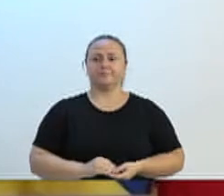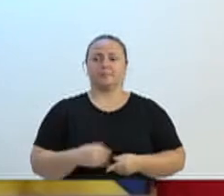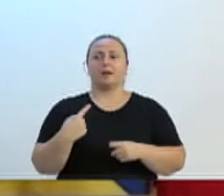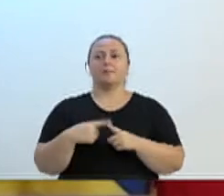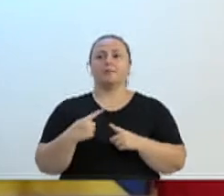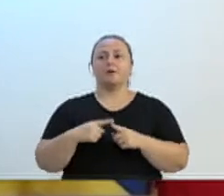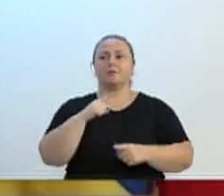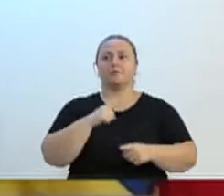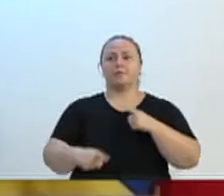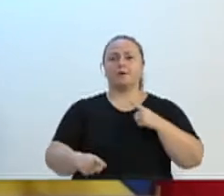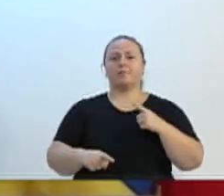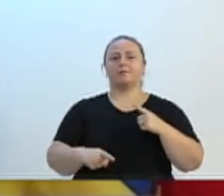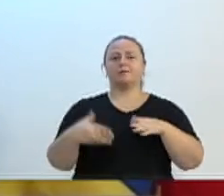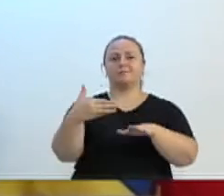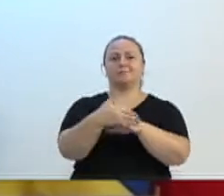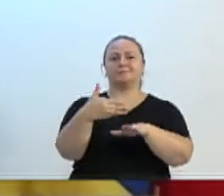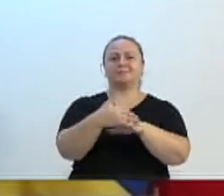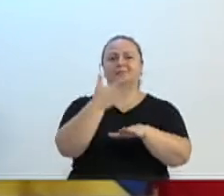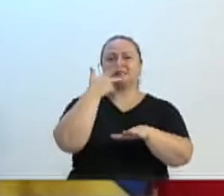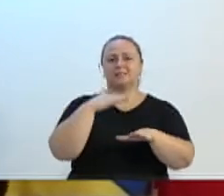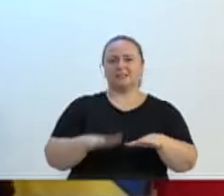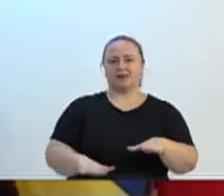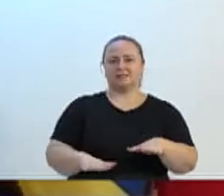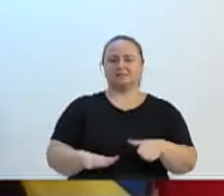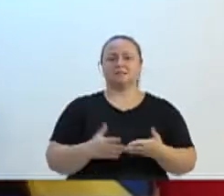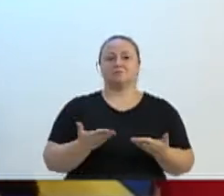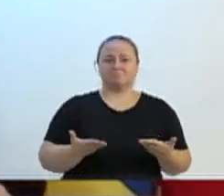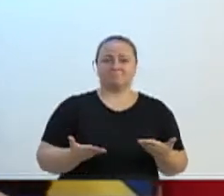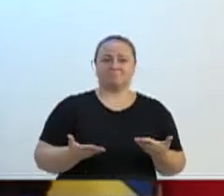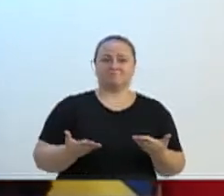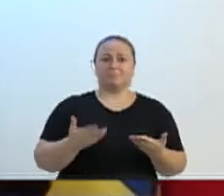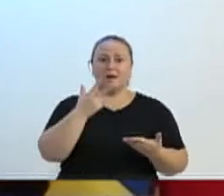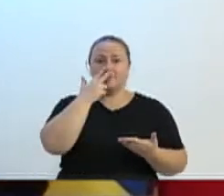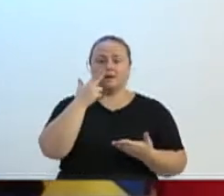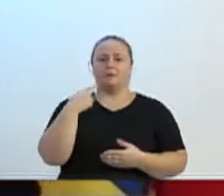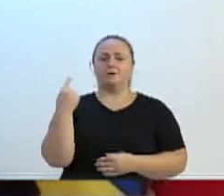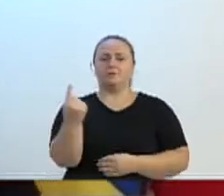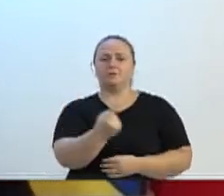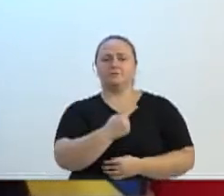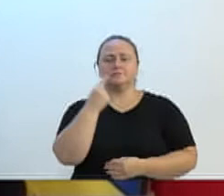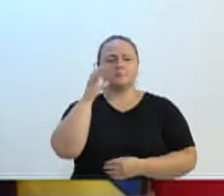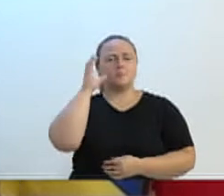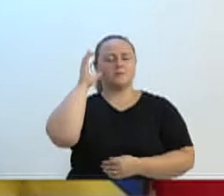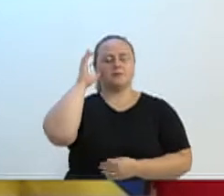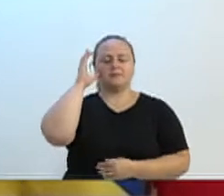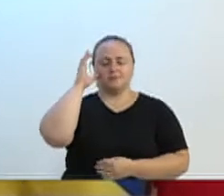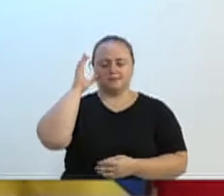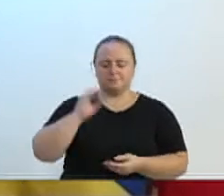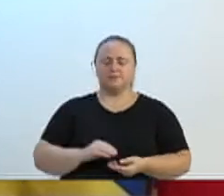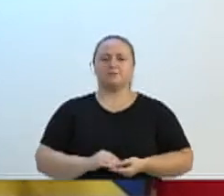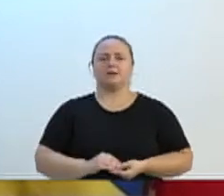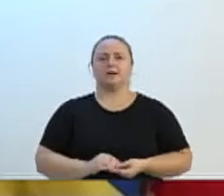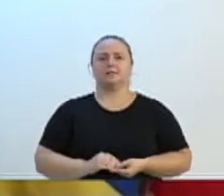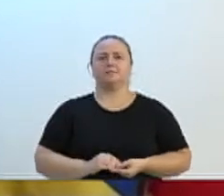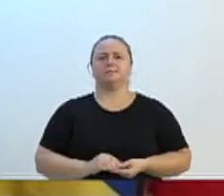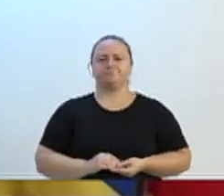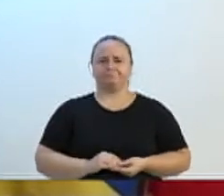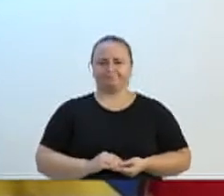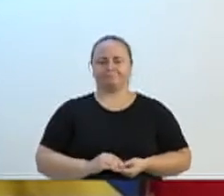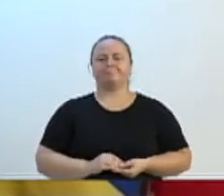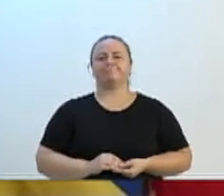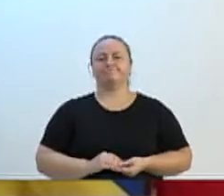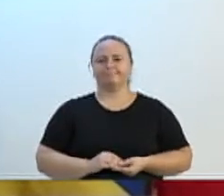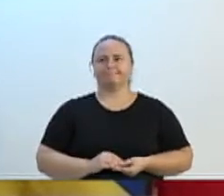atender nossas crianças, parece que estamos sendo coniventes com essa situação. A educação começa a acontecer